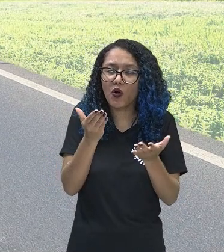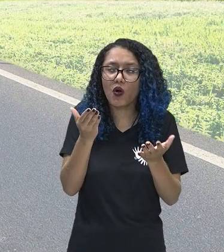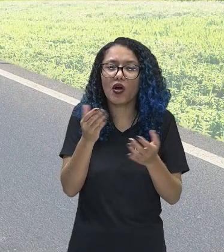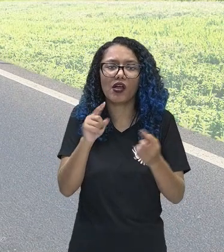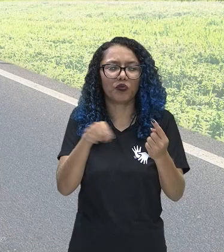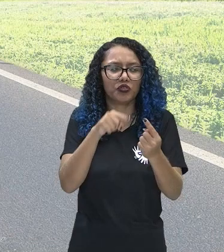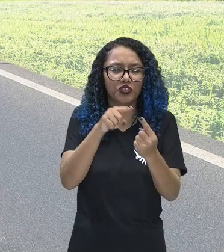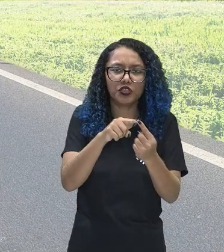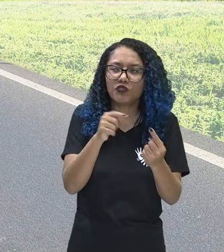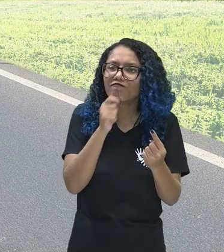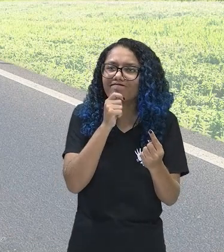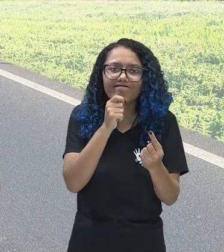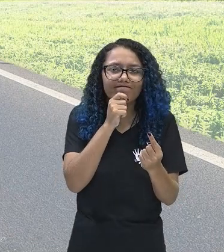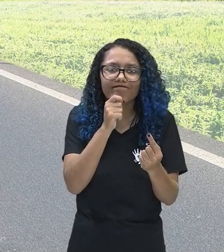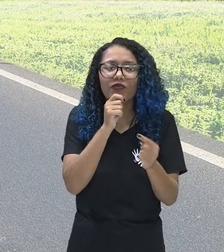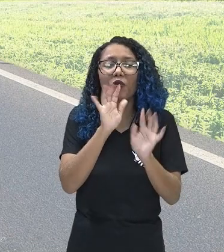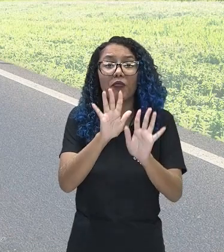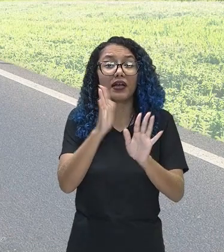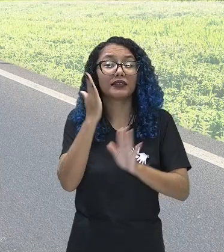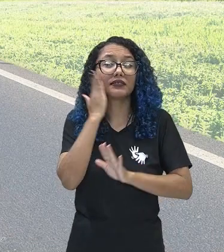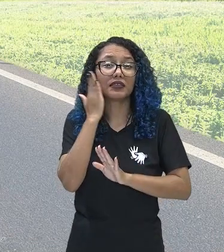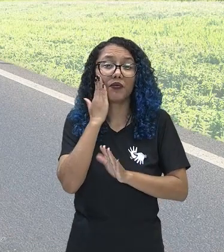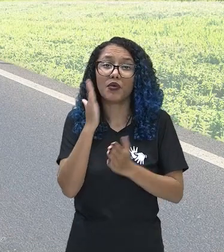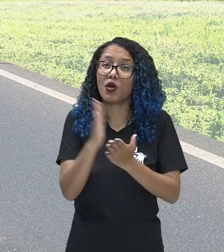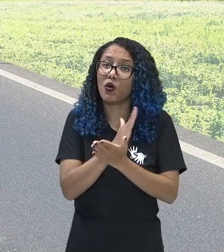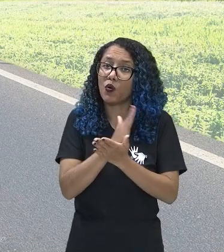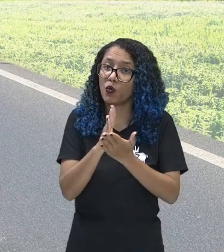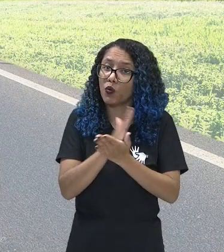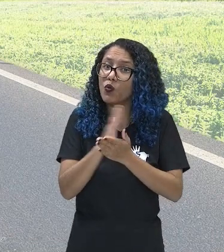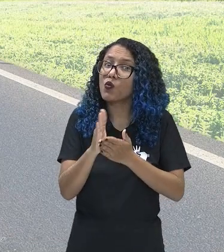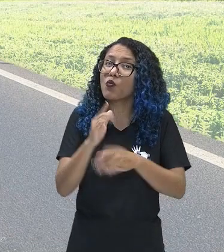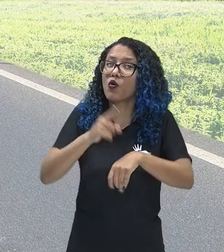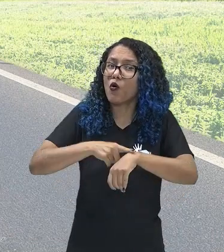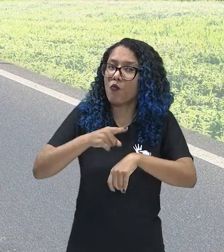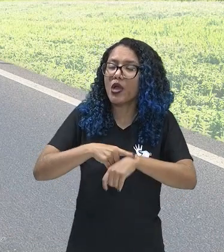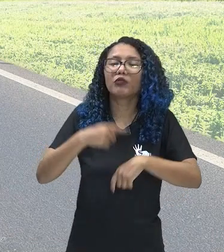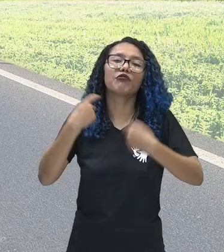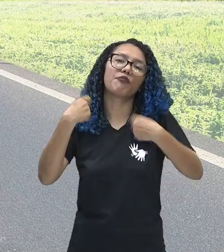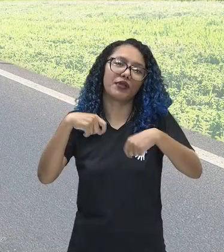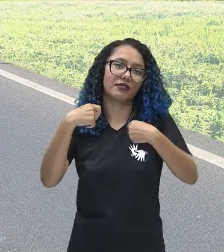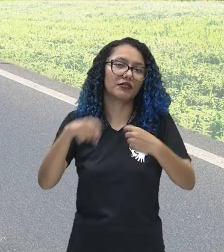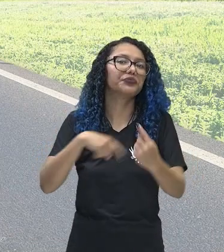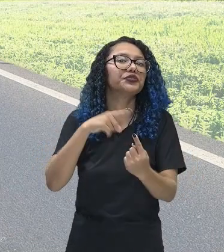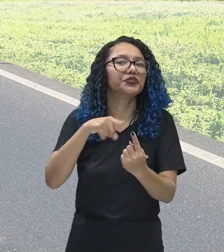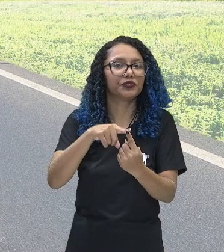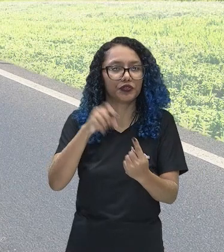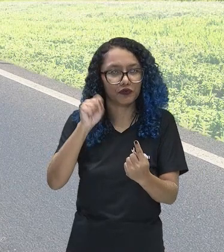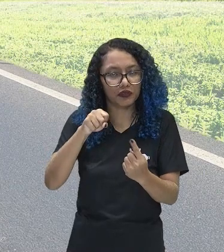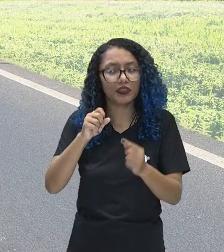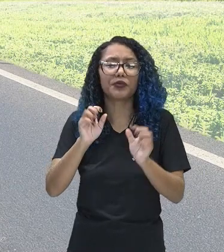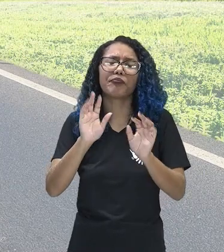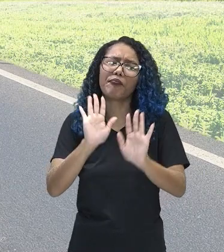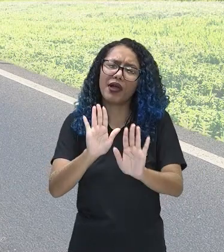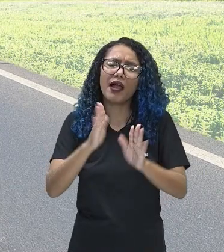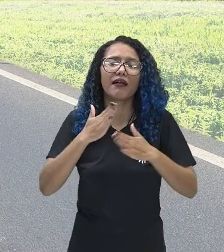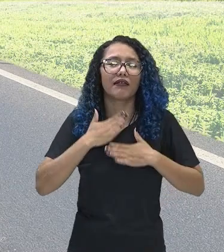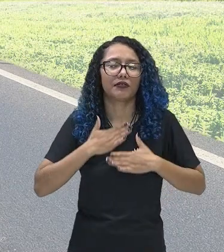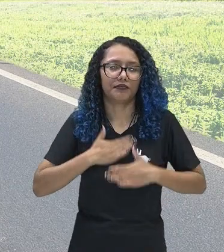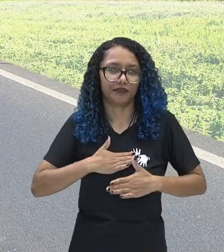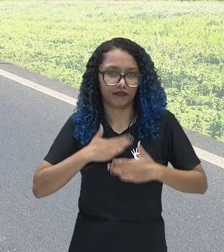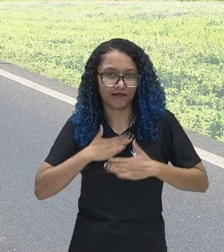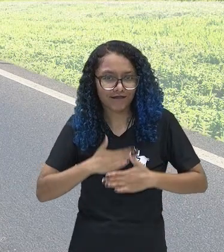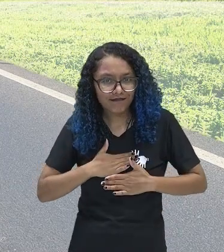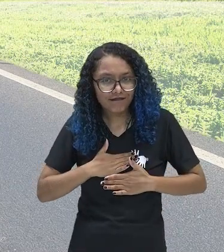um propósito de vida, mas saiba que em algum momento ele vai ser necessário, tá? Então, tenha calma, a jornada